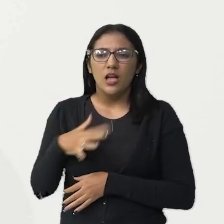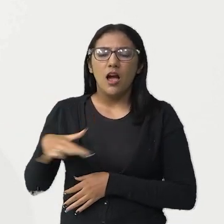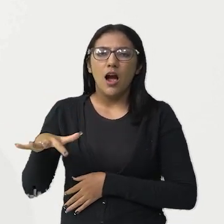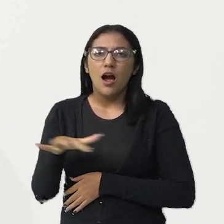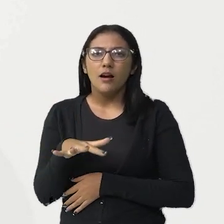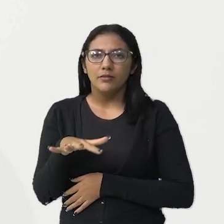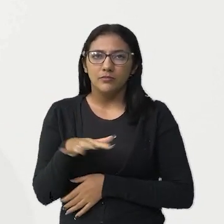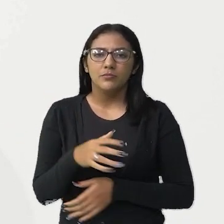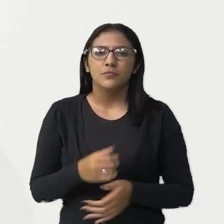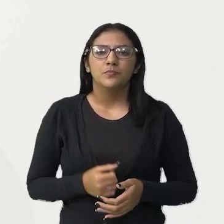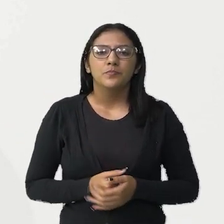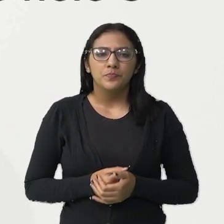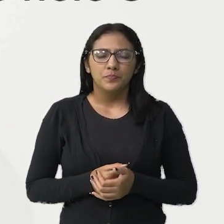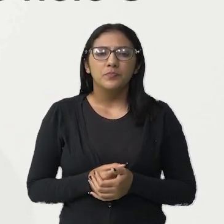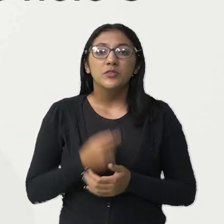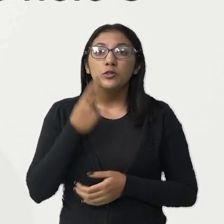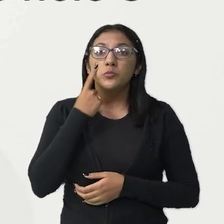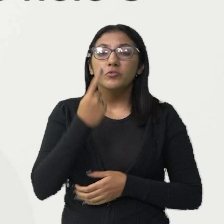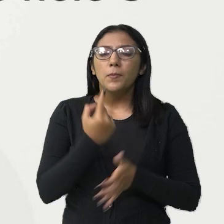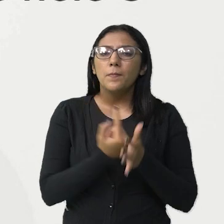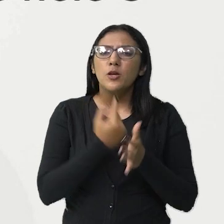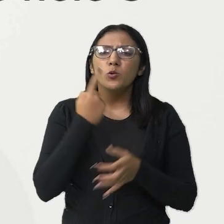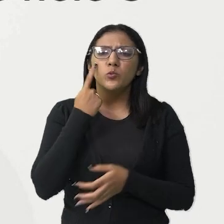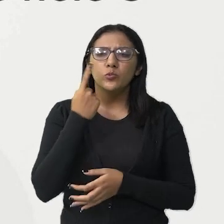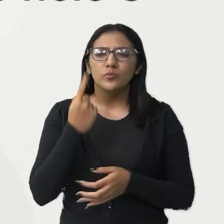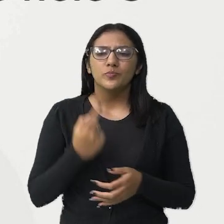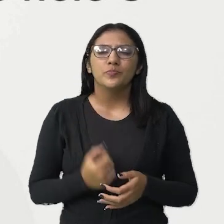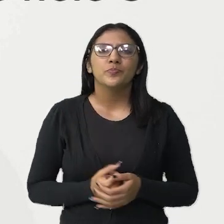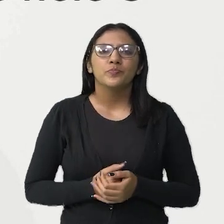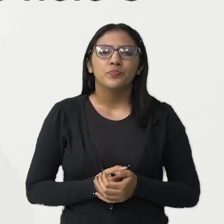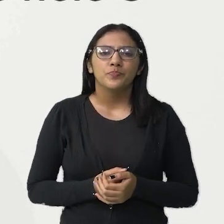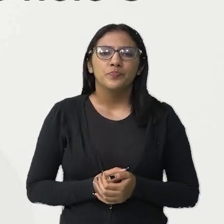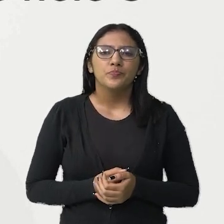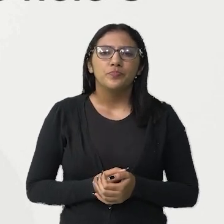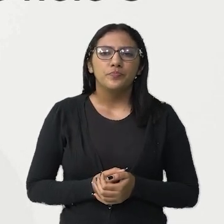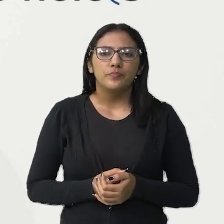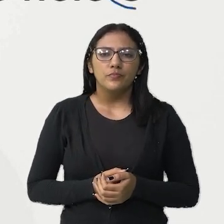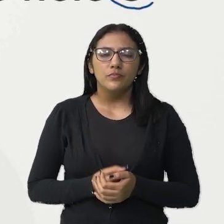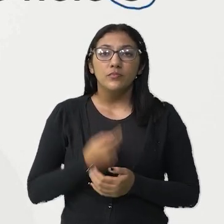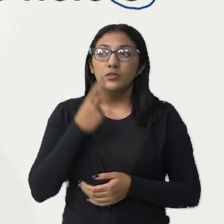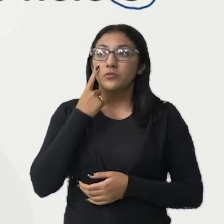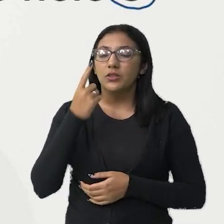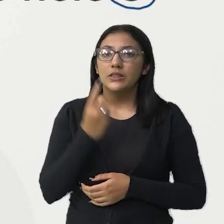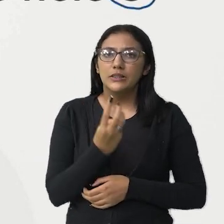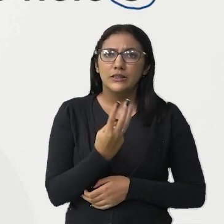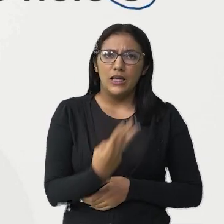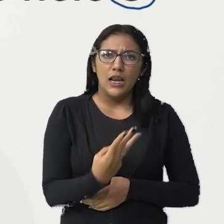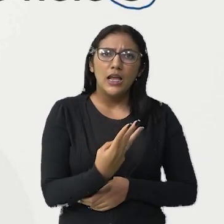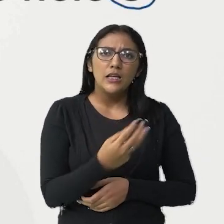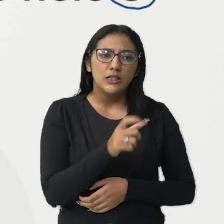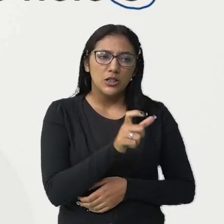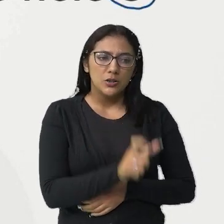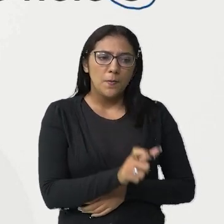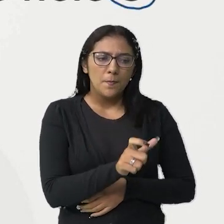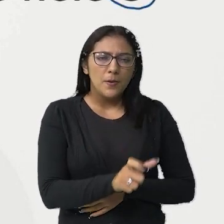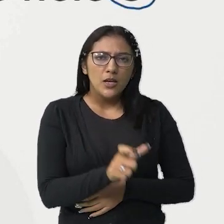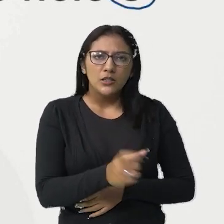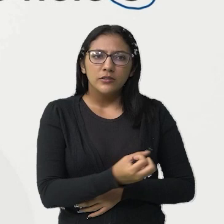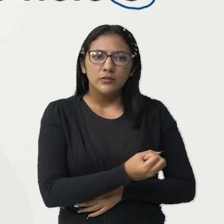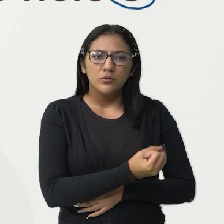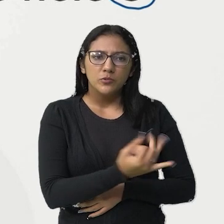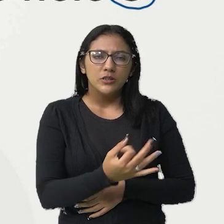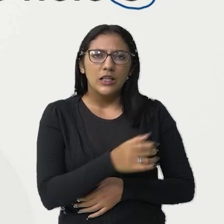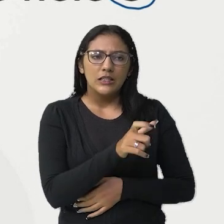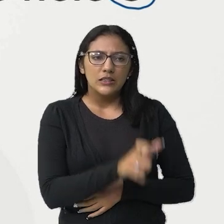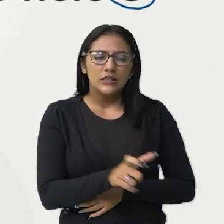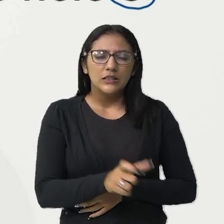O nosso problema fala o seguinte, que quando a gente tem 3 pessoas, elas